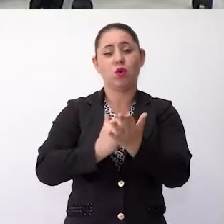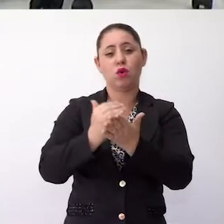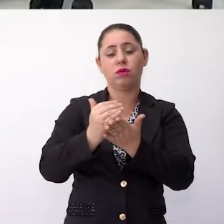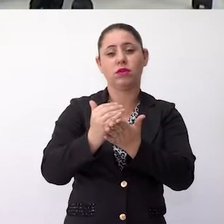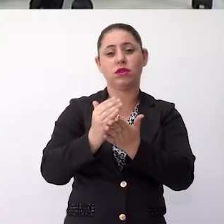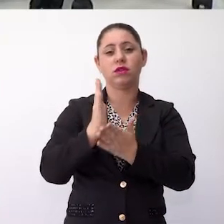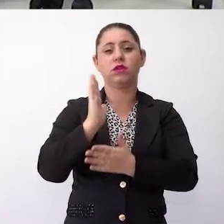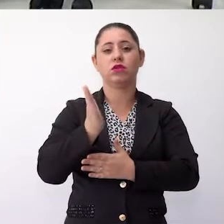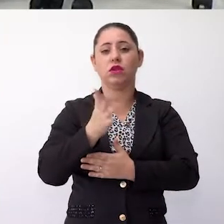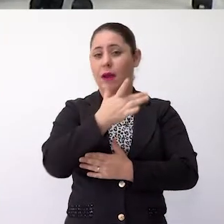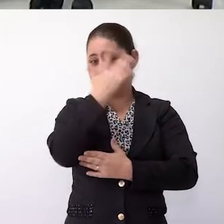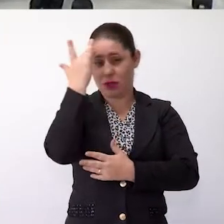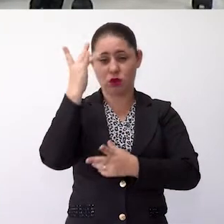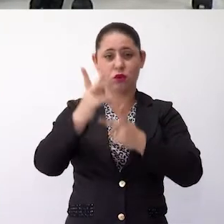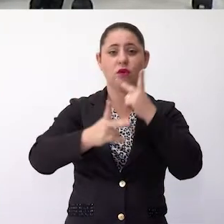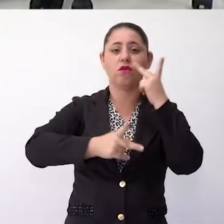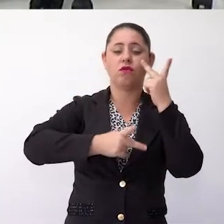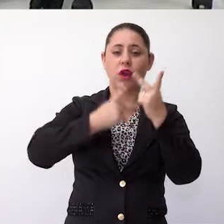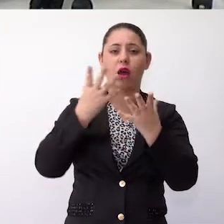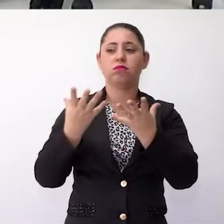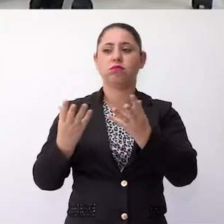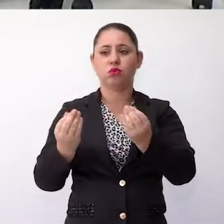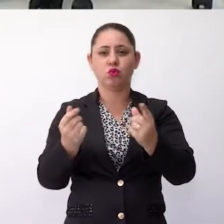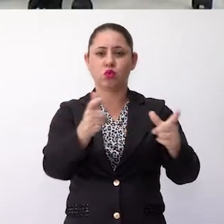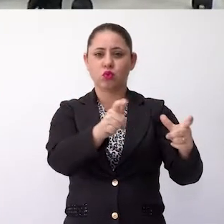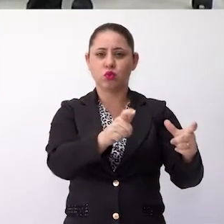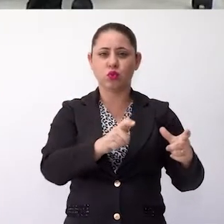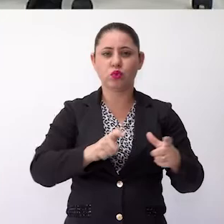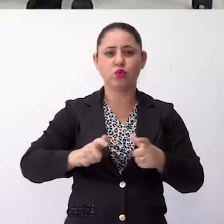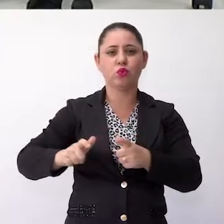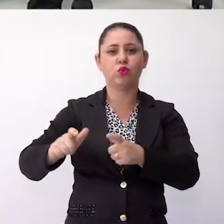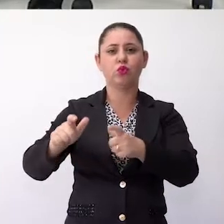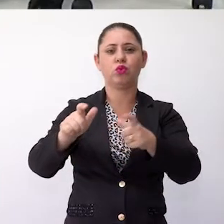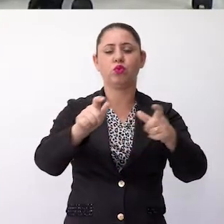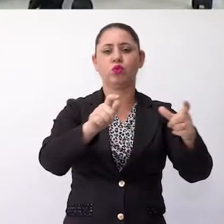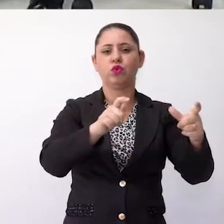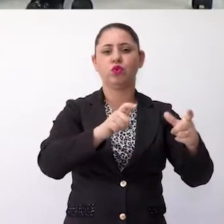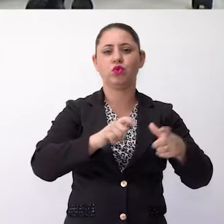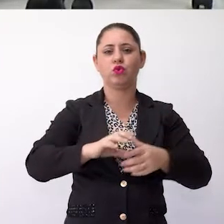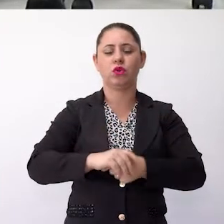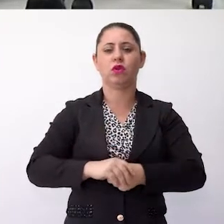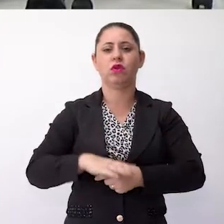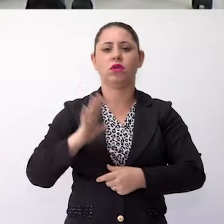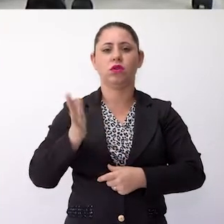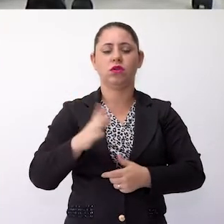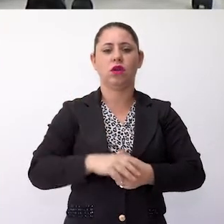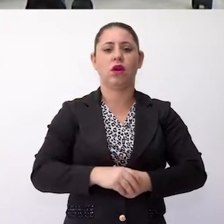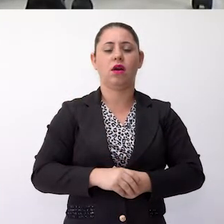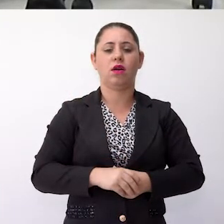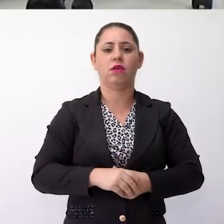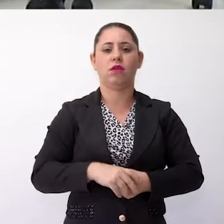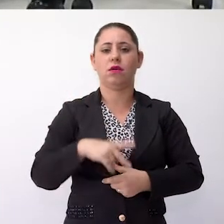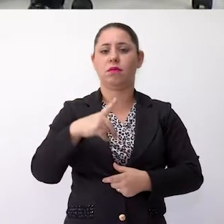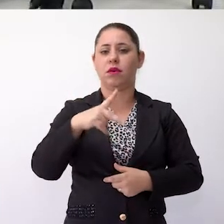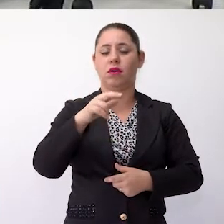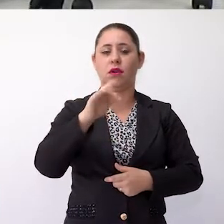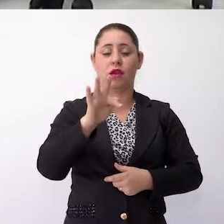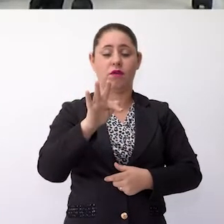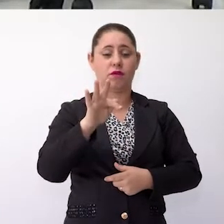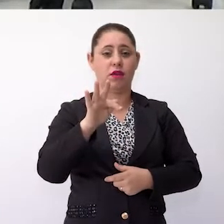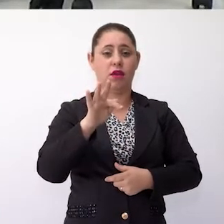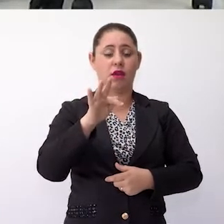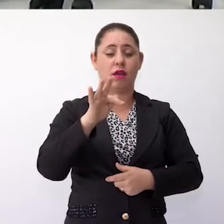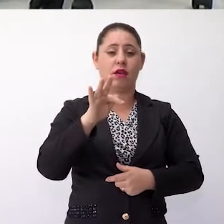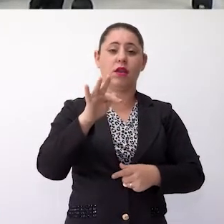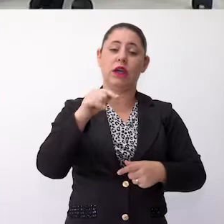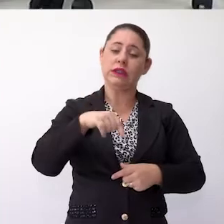começando aí, o pessoal falar, e alguns lugares já estão recebendo vacina. A Polícia Rodoviária, Militar